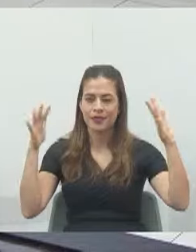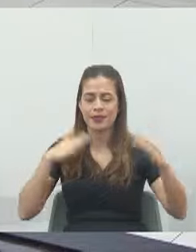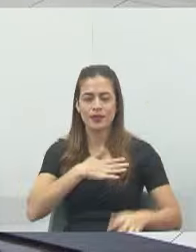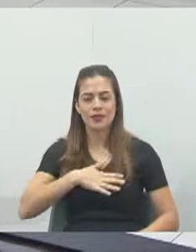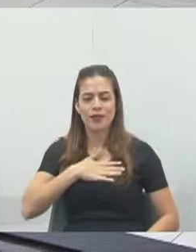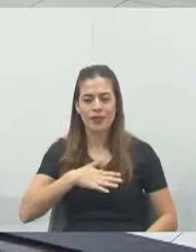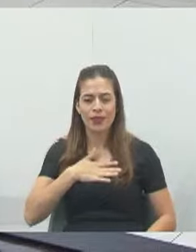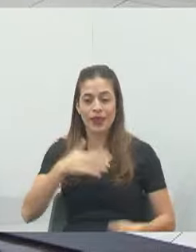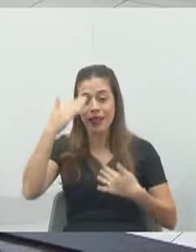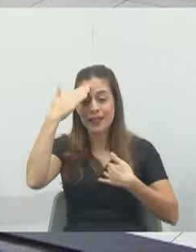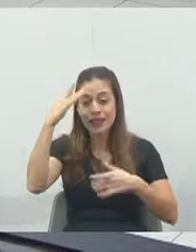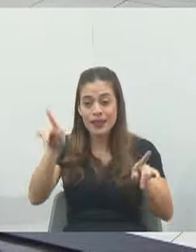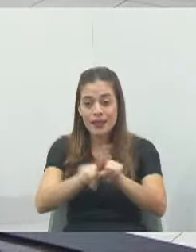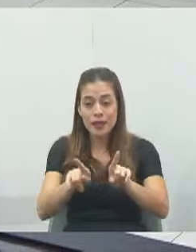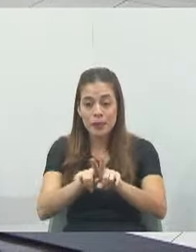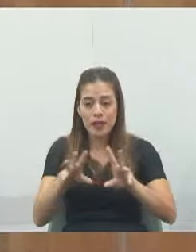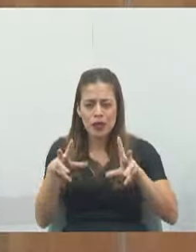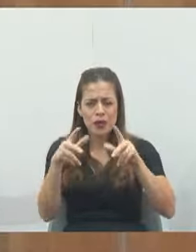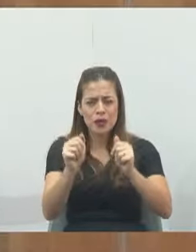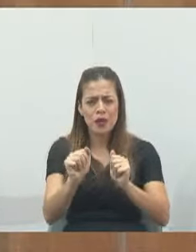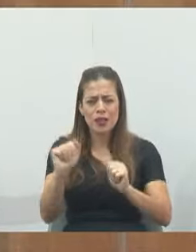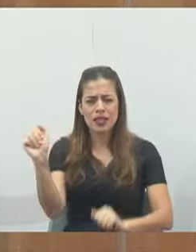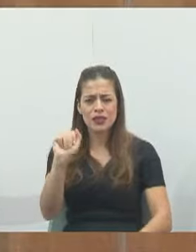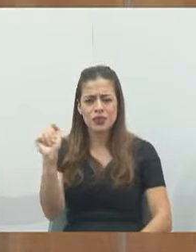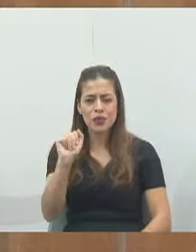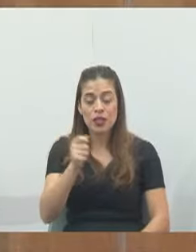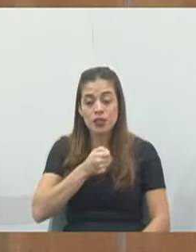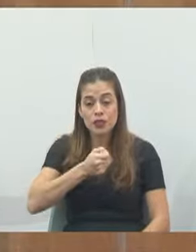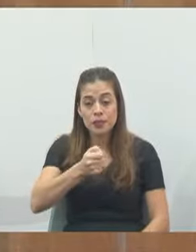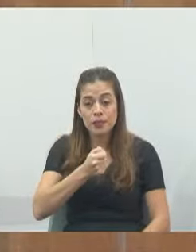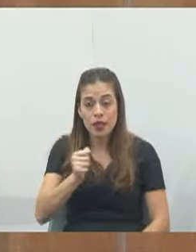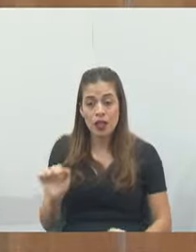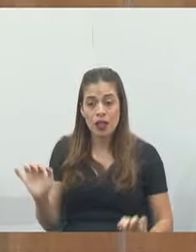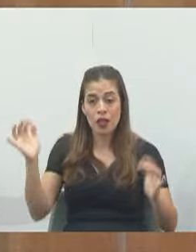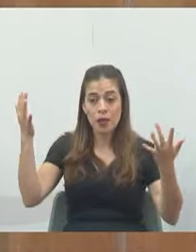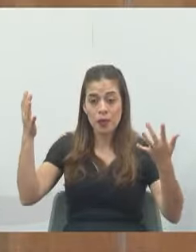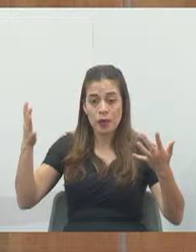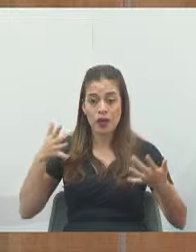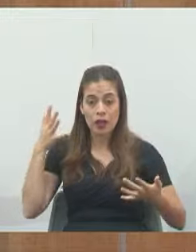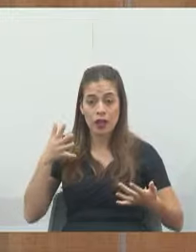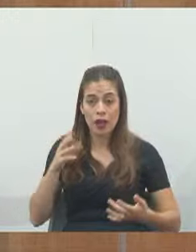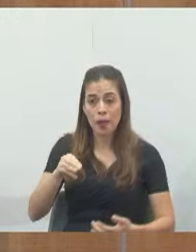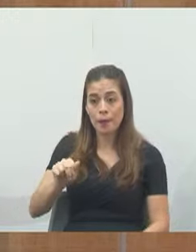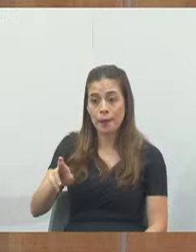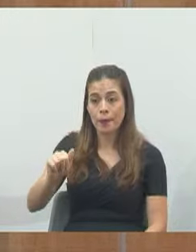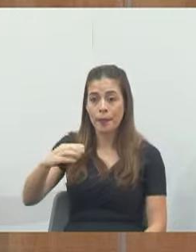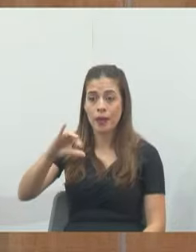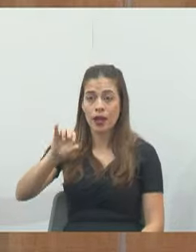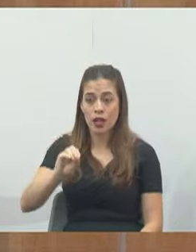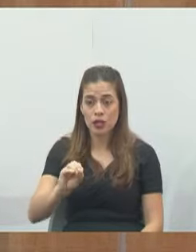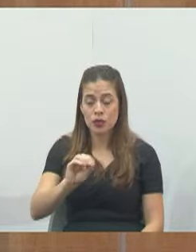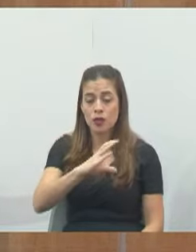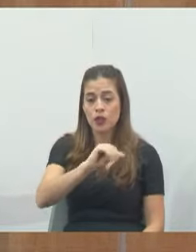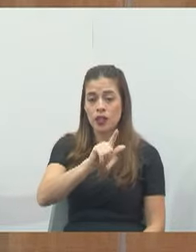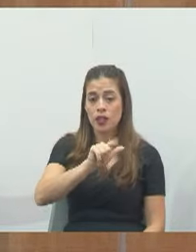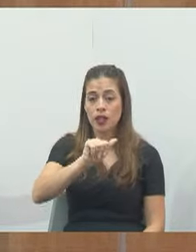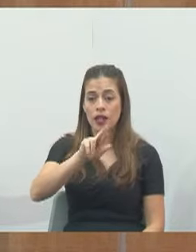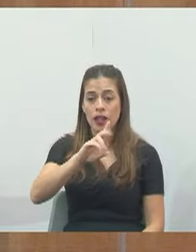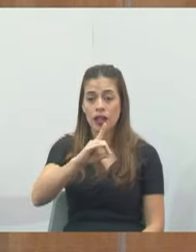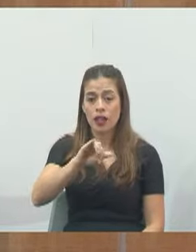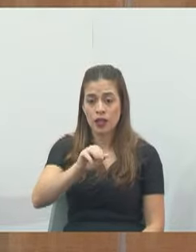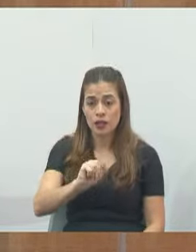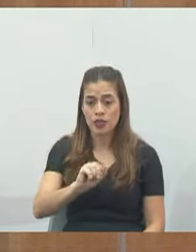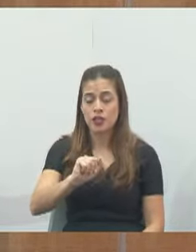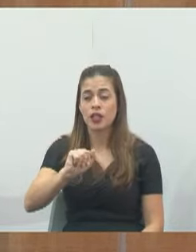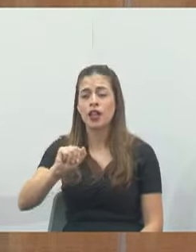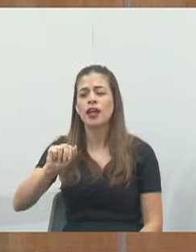Gostaria de agradecer também toda a assessoria de imprensa e cerimonial aqui da Câmara. O Márcio Martinelli, Cláudia Cobra,